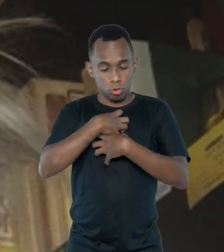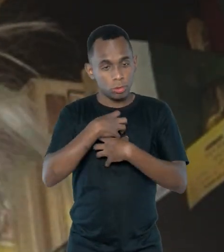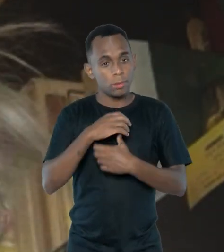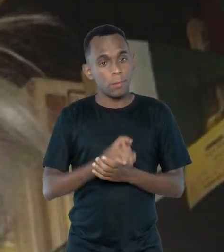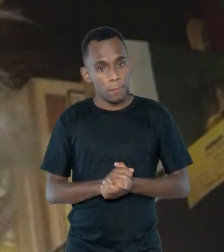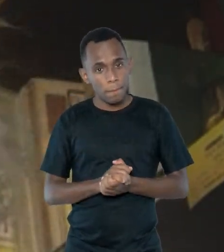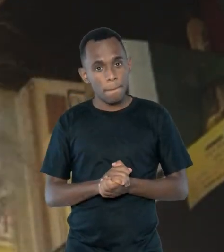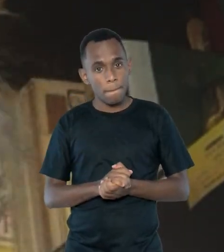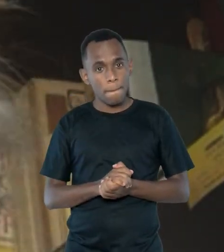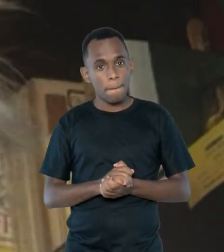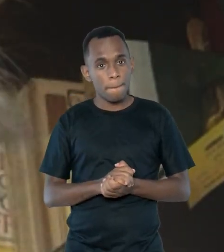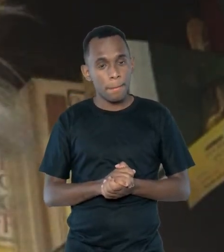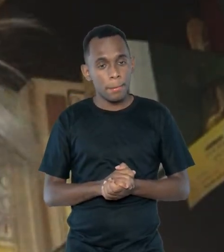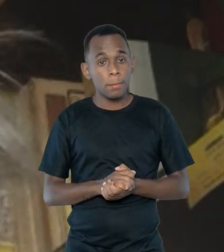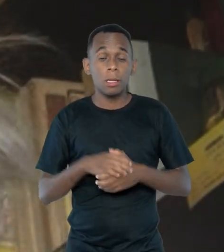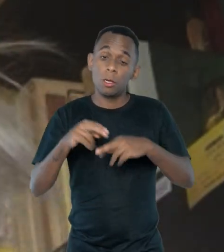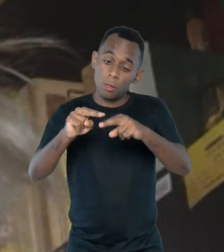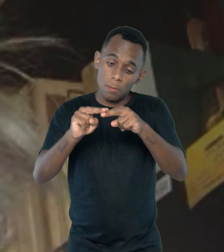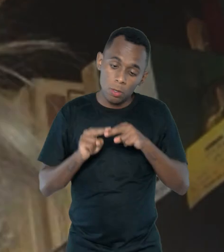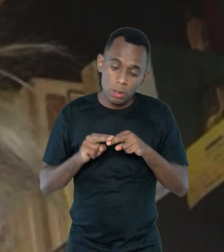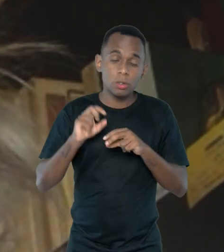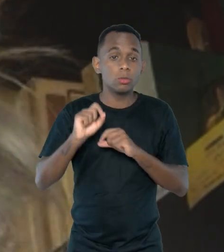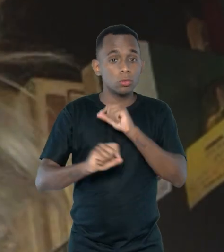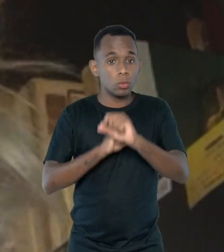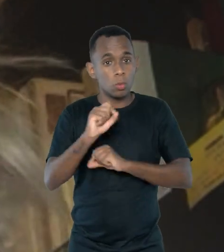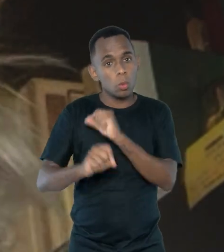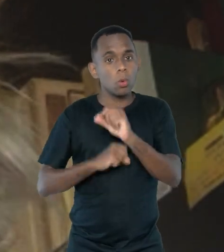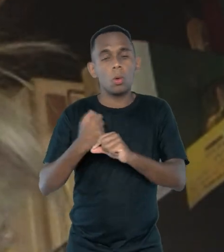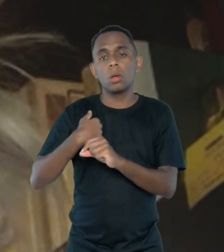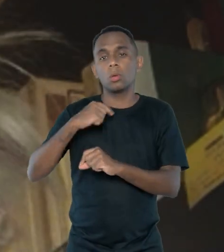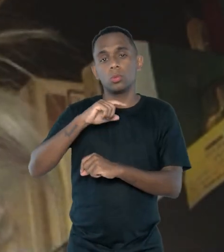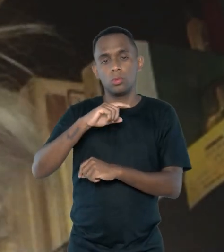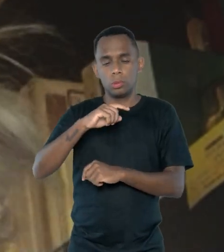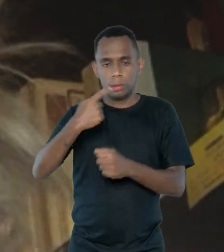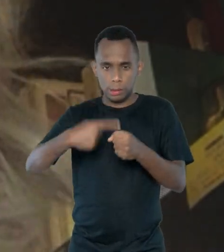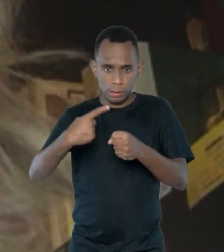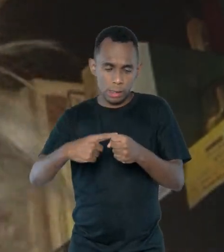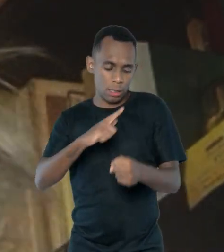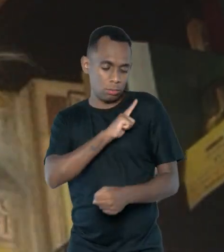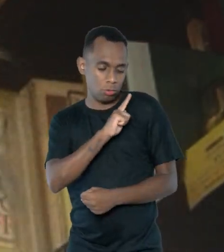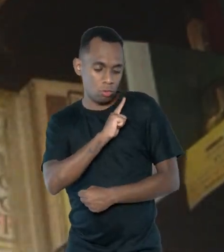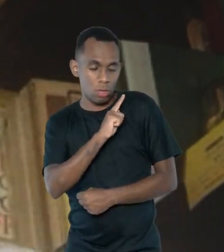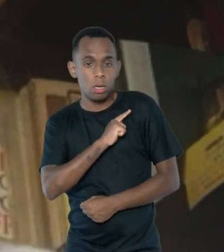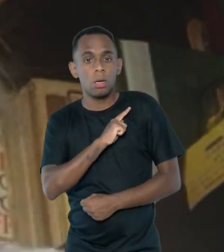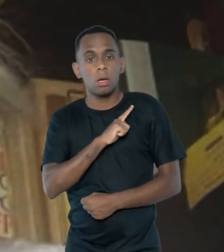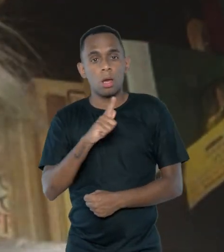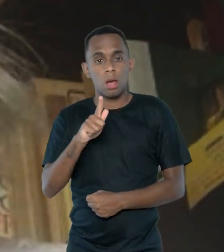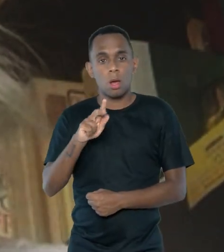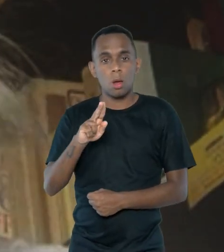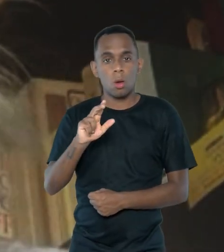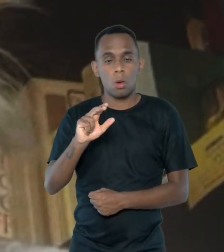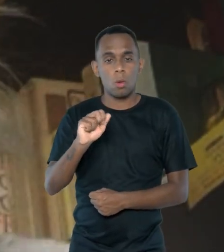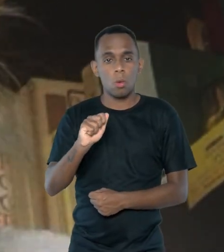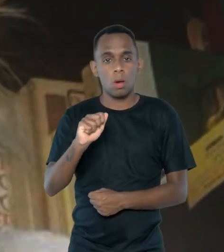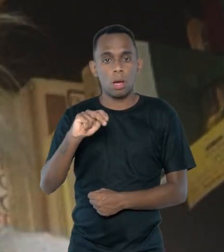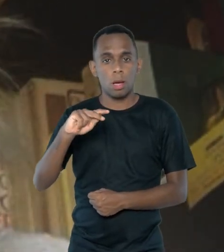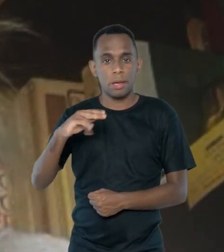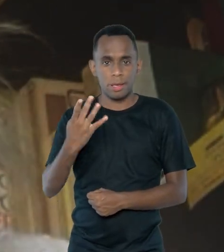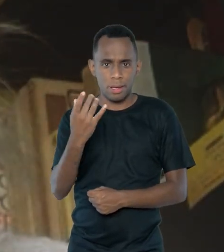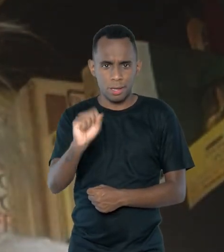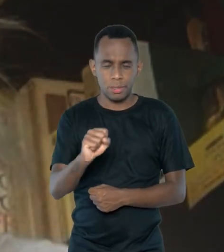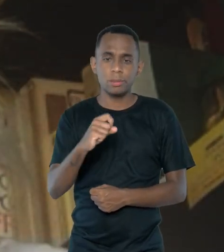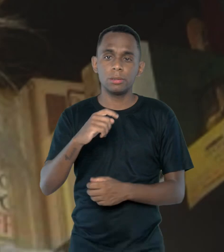E, em função disso, eu saí de Guanhães para fazer jornalismo aqui em